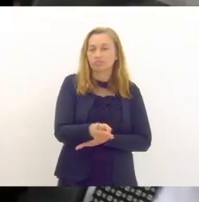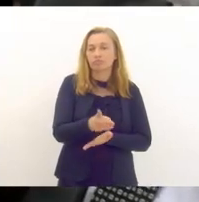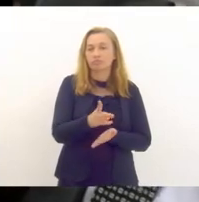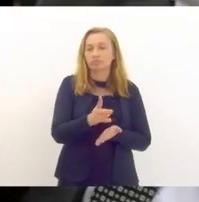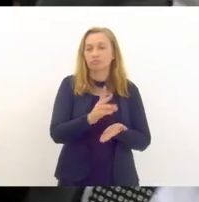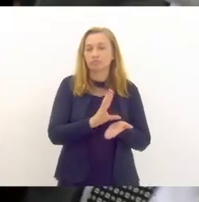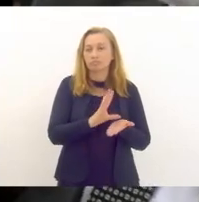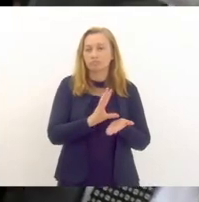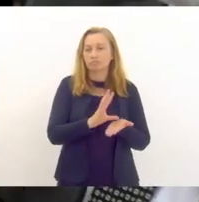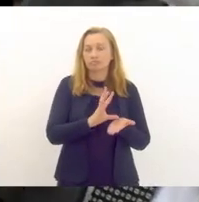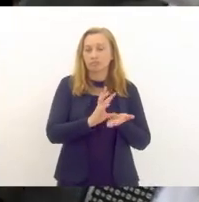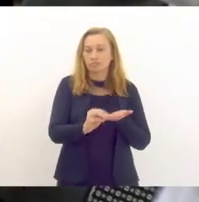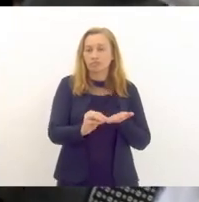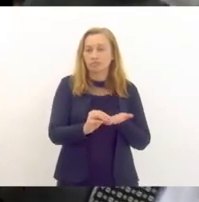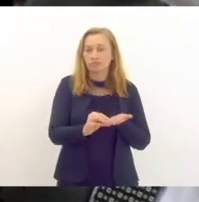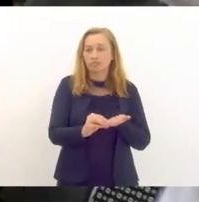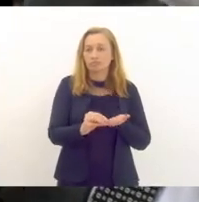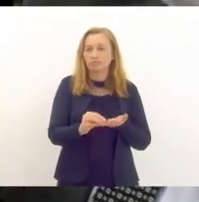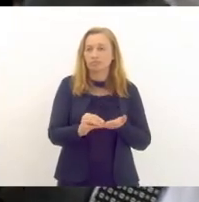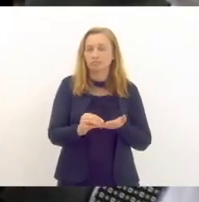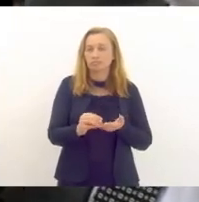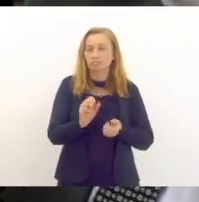obviamente ouvido responder